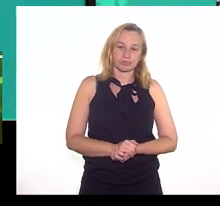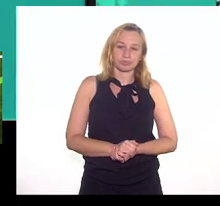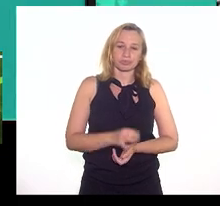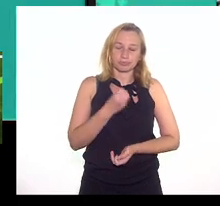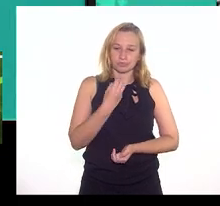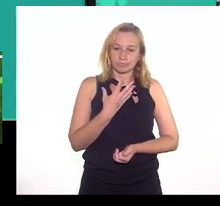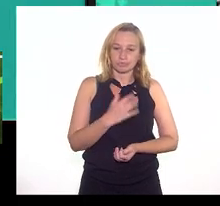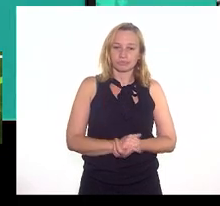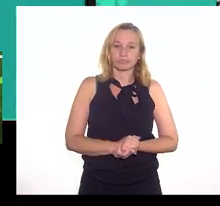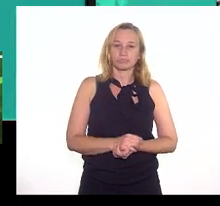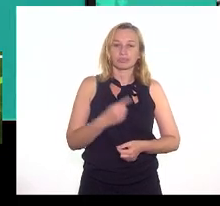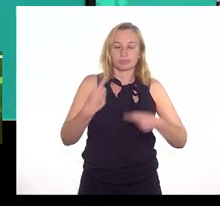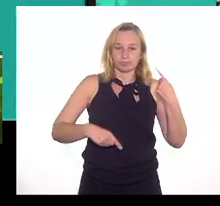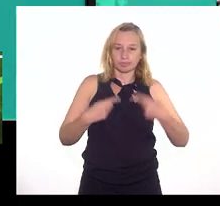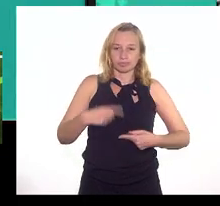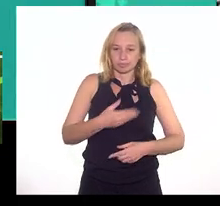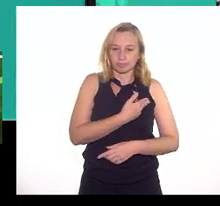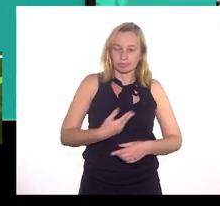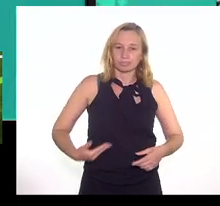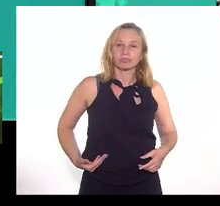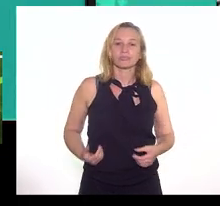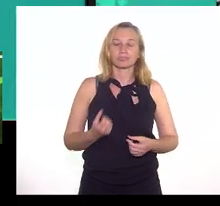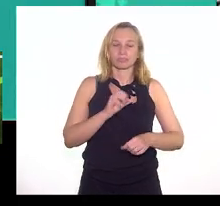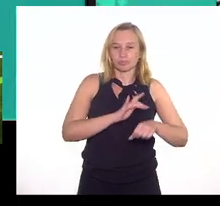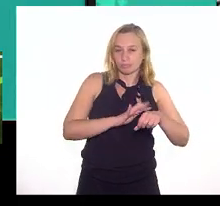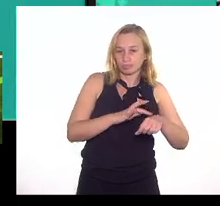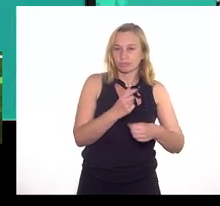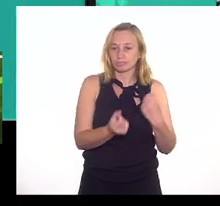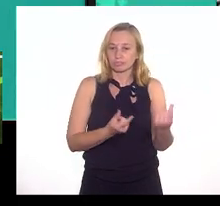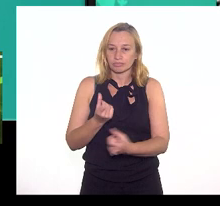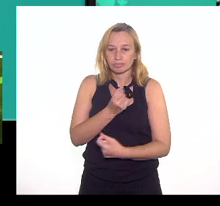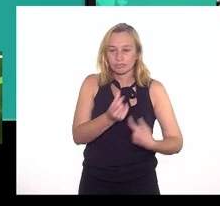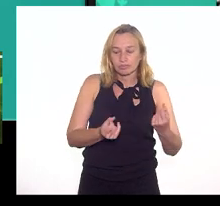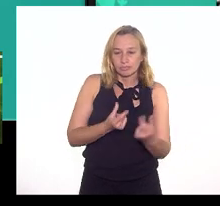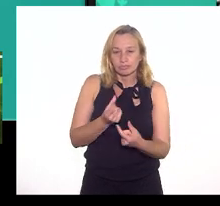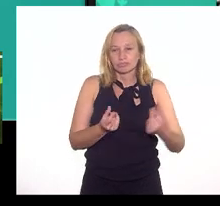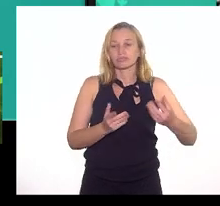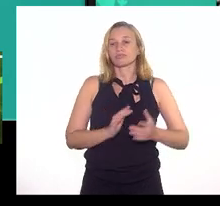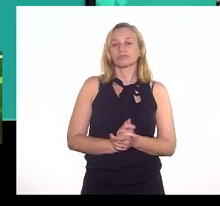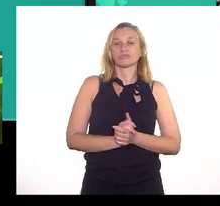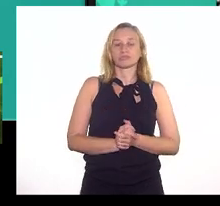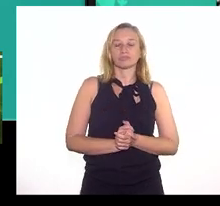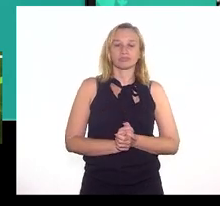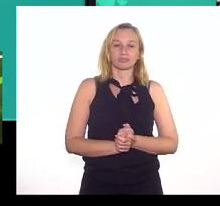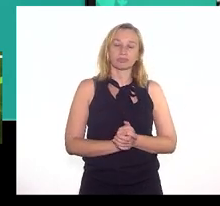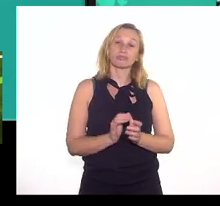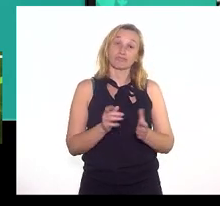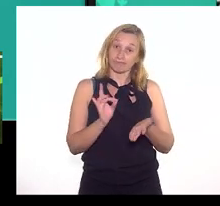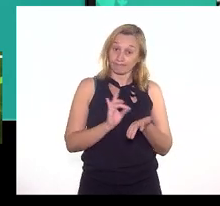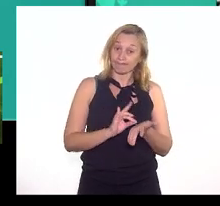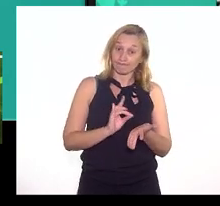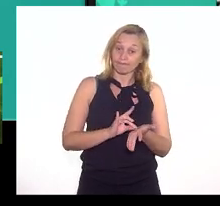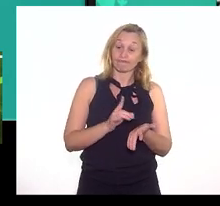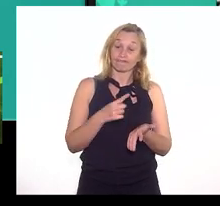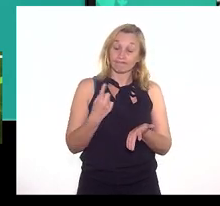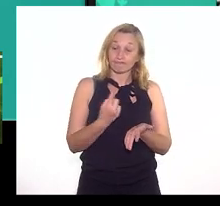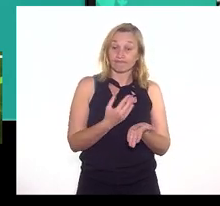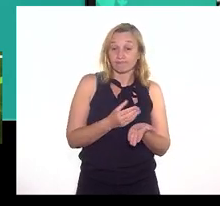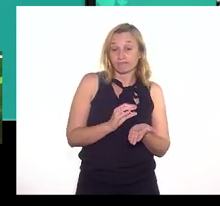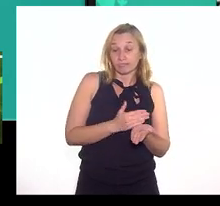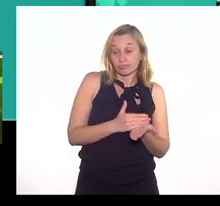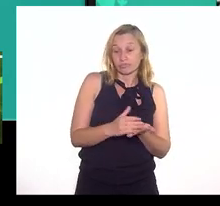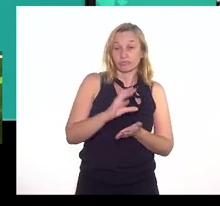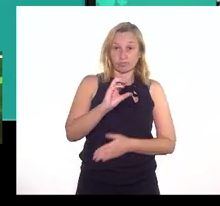Bom, políticas públicas para doenças raras. E aí, deputada, a gente tem que fazer uma meia-culpa, porque, na verdade, a gente está partindo do